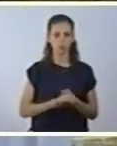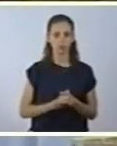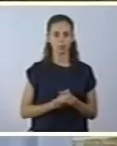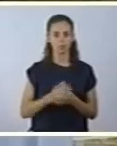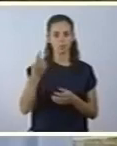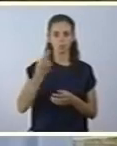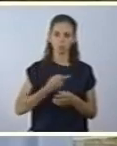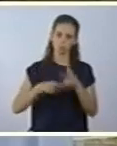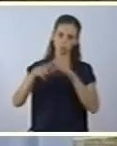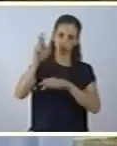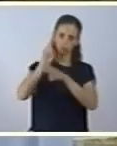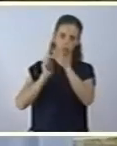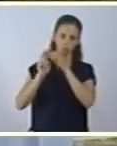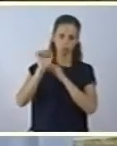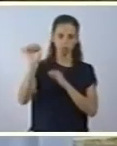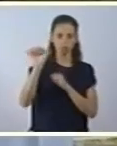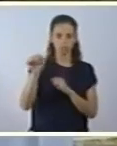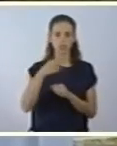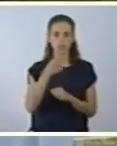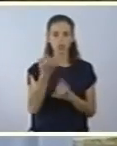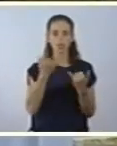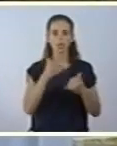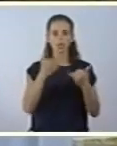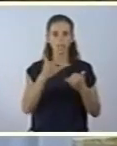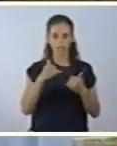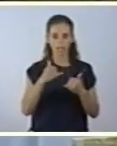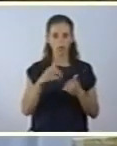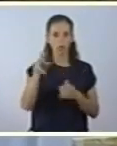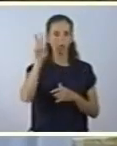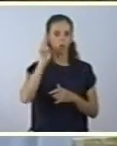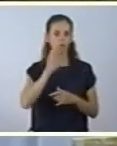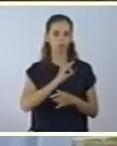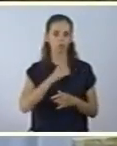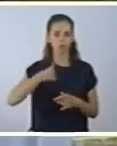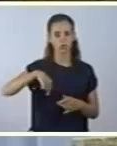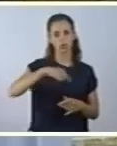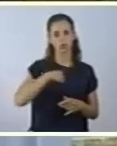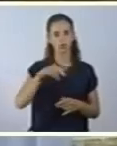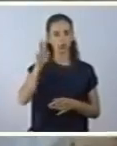nos mandou escutá-lo, dizendo com alegria: ouvi-nos, Senhor.